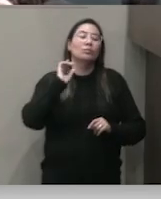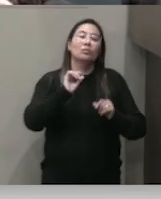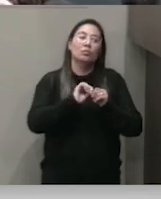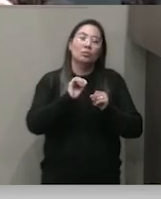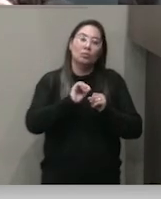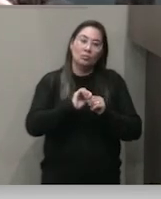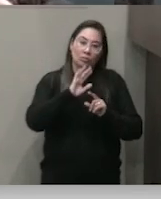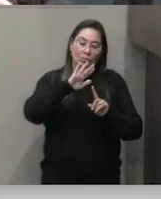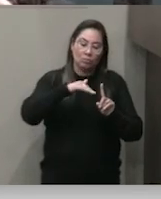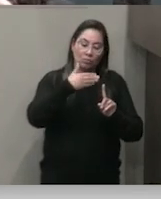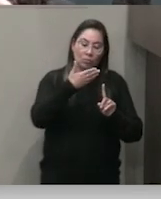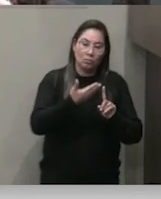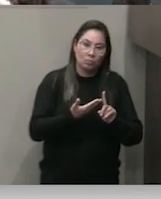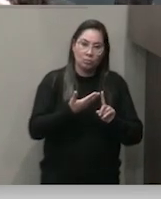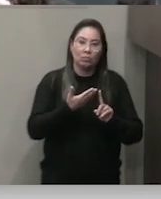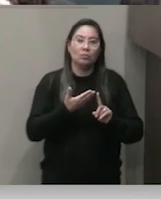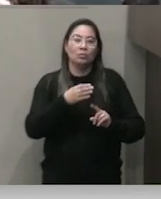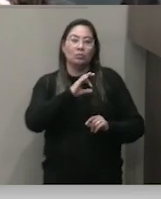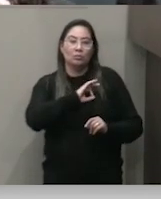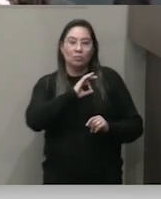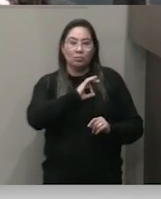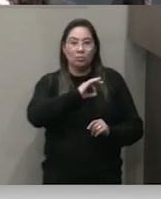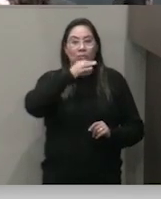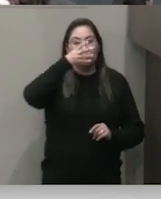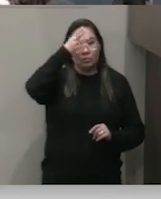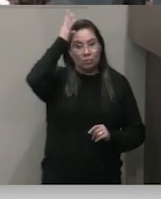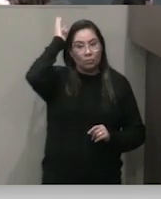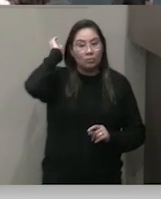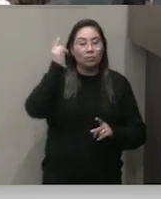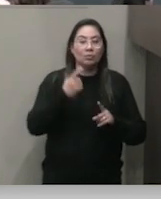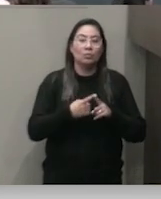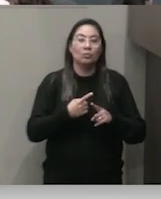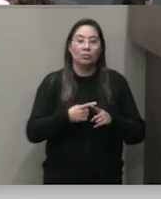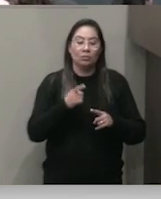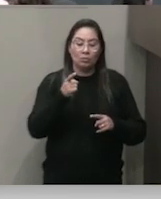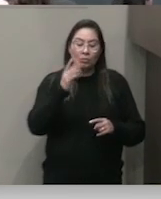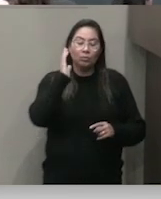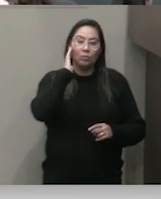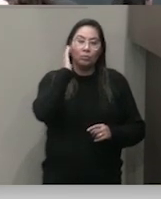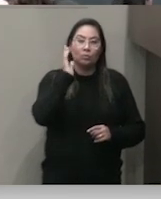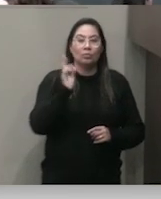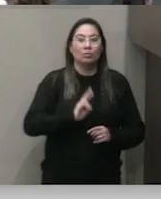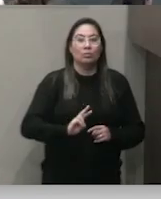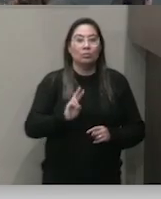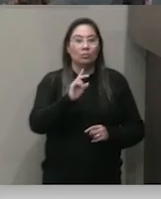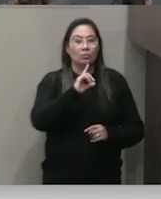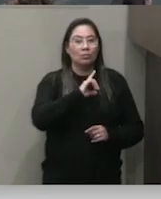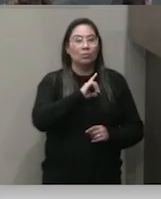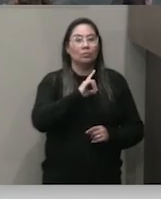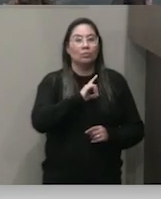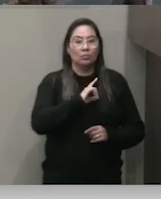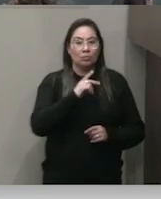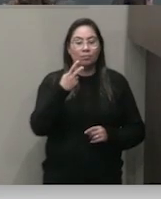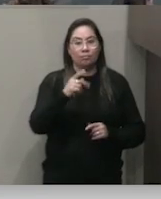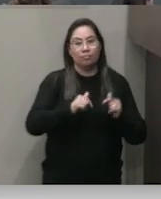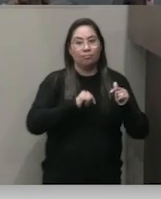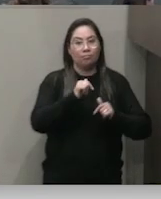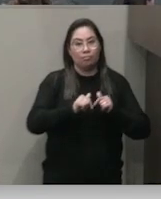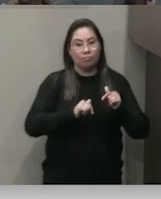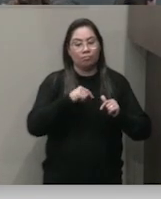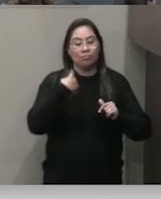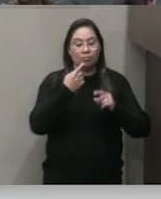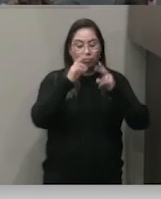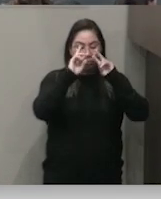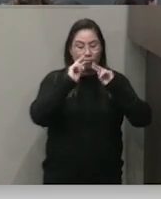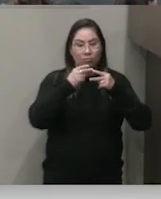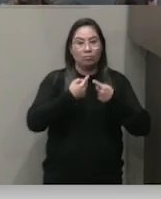à corporação, ao bombeiro, à brigada, porque o senhor sabe o valor que tem e nós todos aqui, através do seu trabalho de